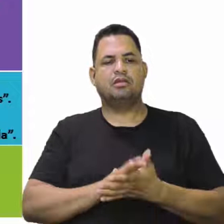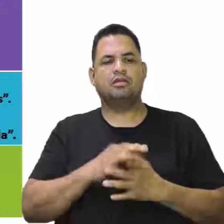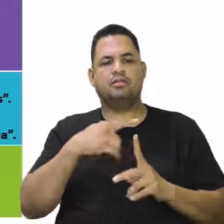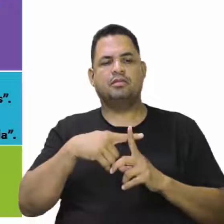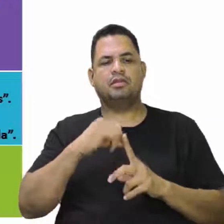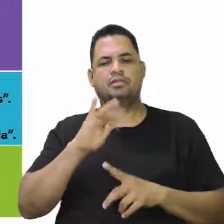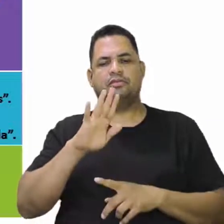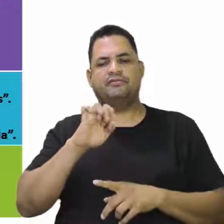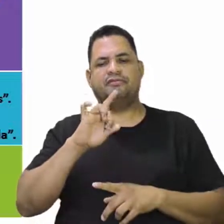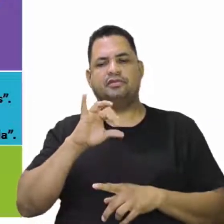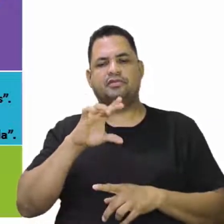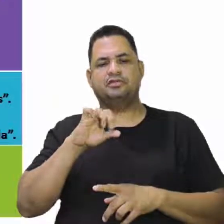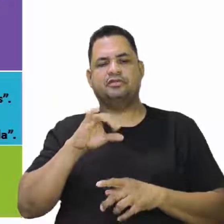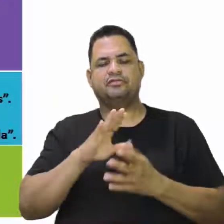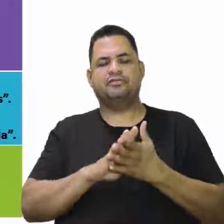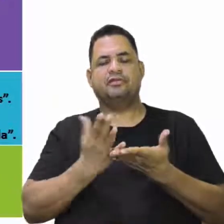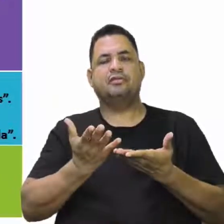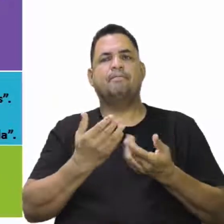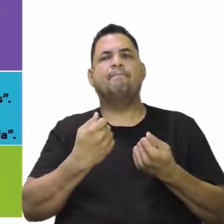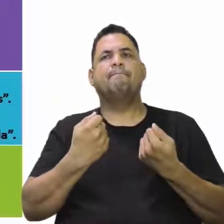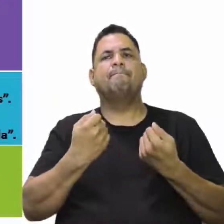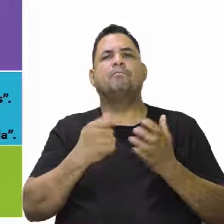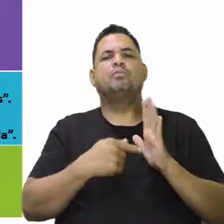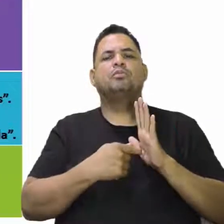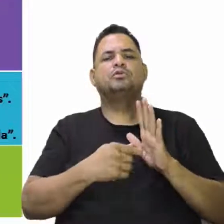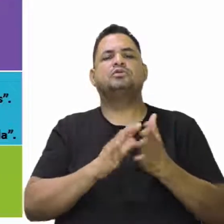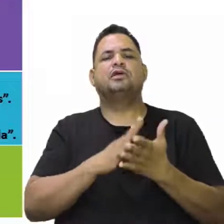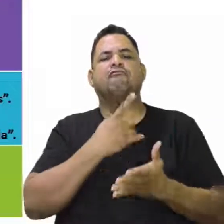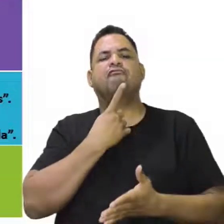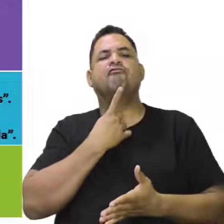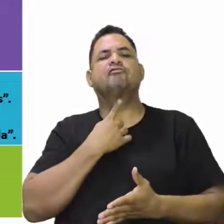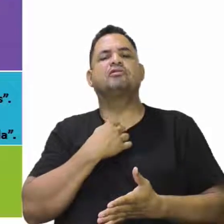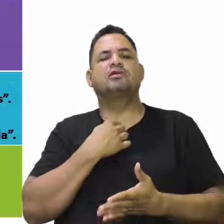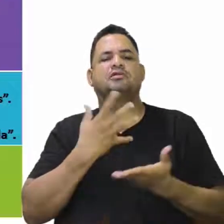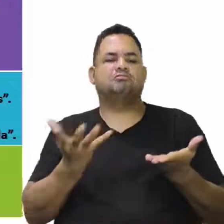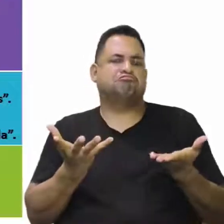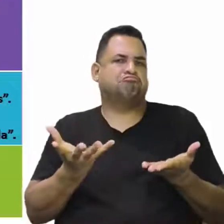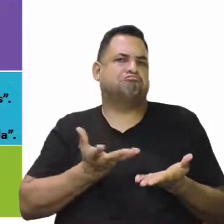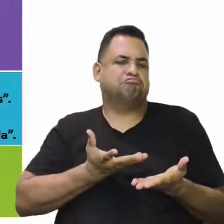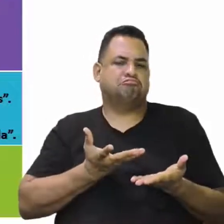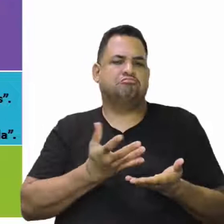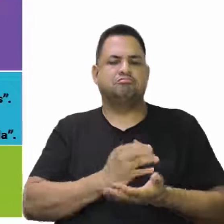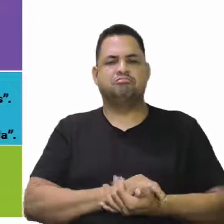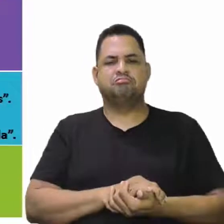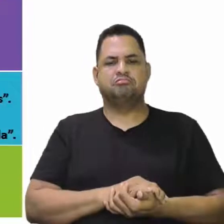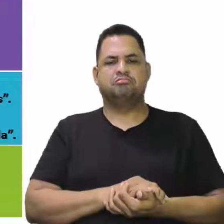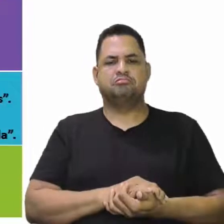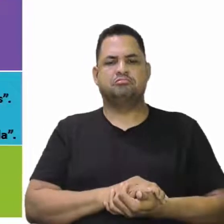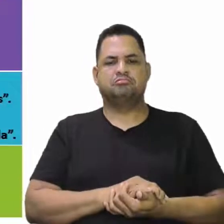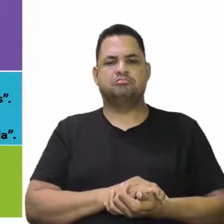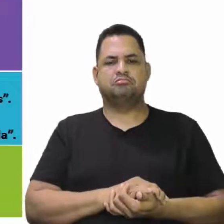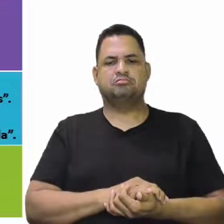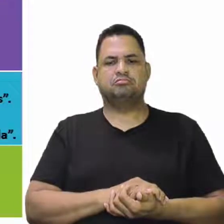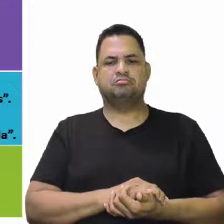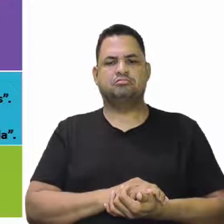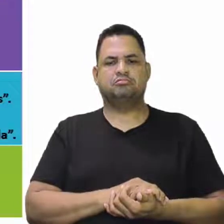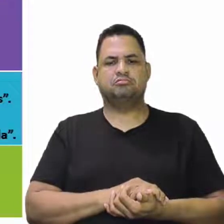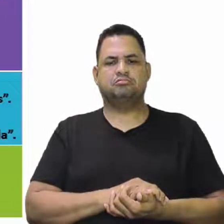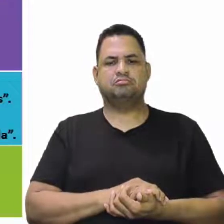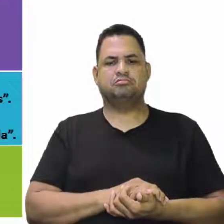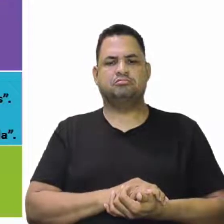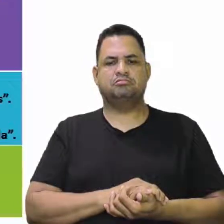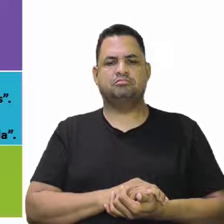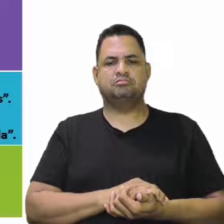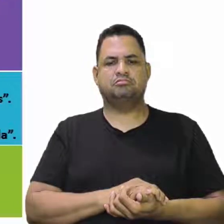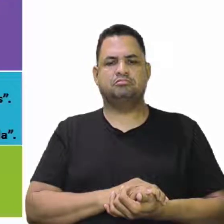infinitivo, ele vai expressar o quê? Um desejo de fazer alguma coisa. Esta tarde quieren ir de compras. Ou esta